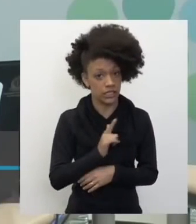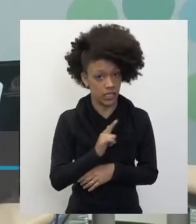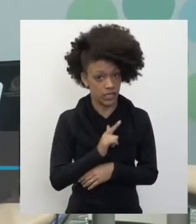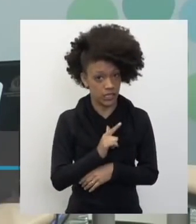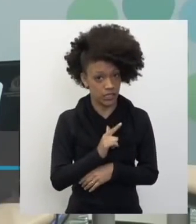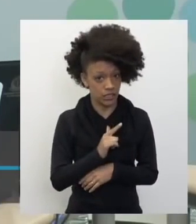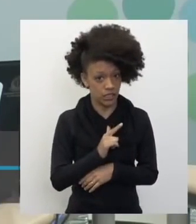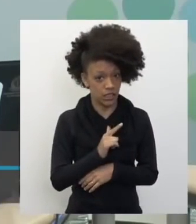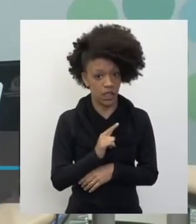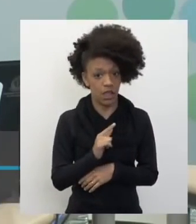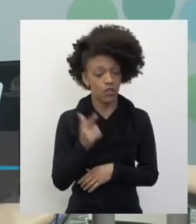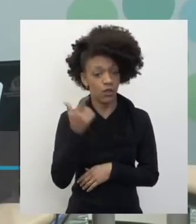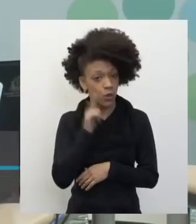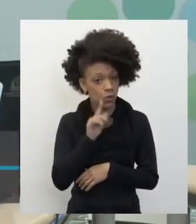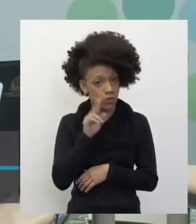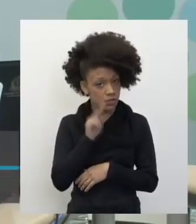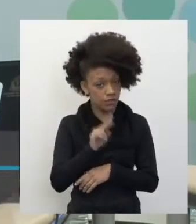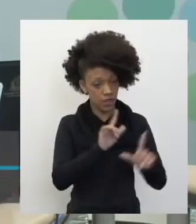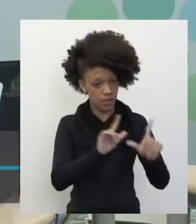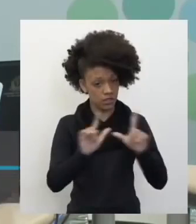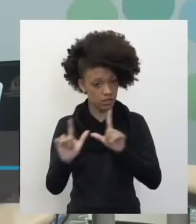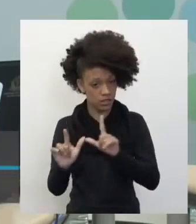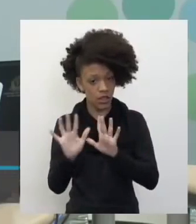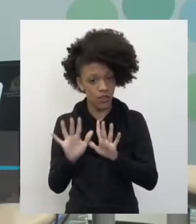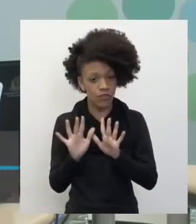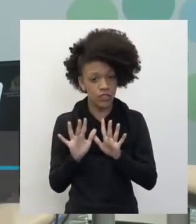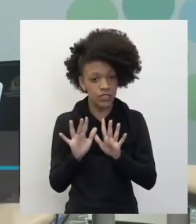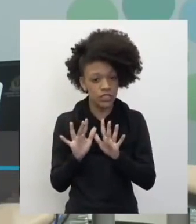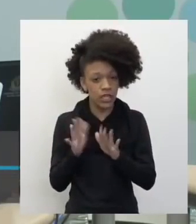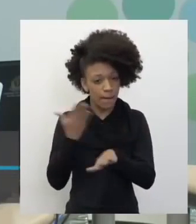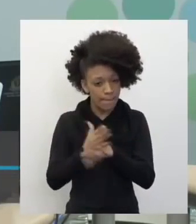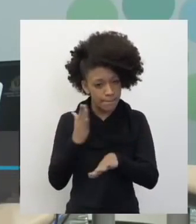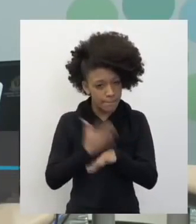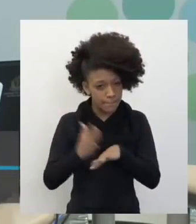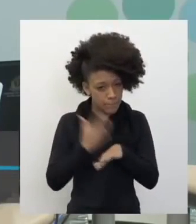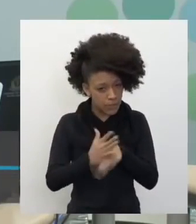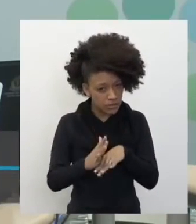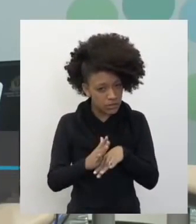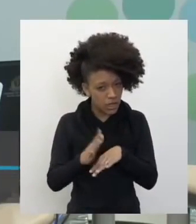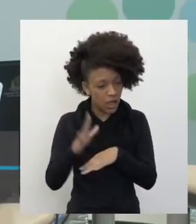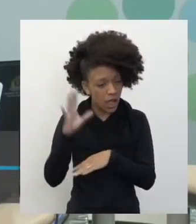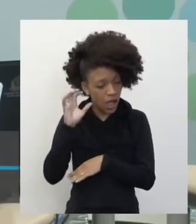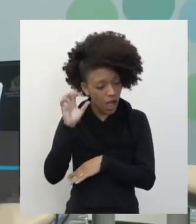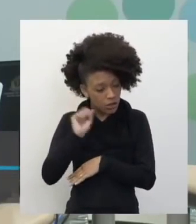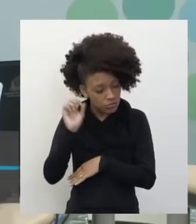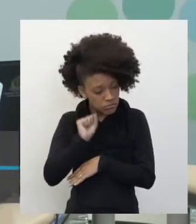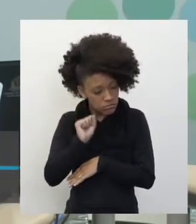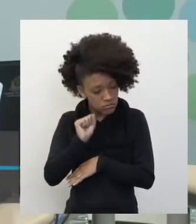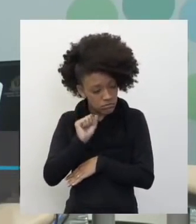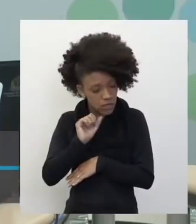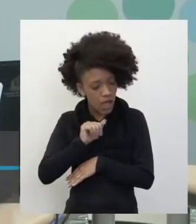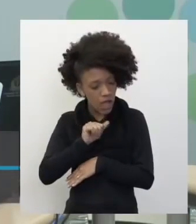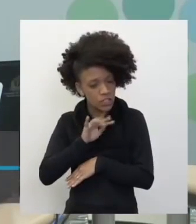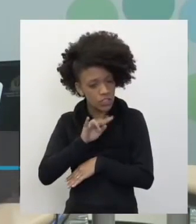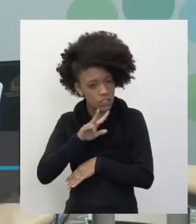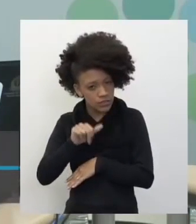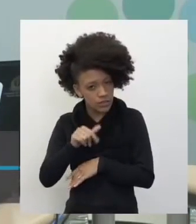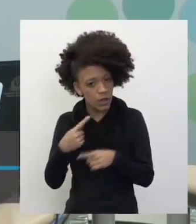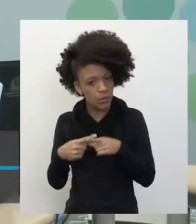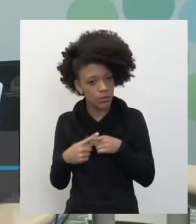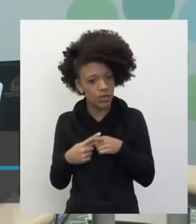e ele não vai conseguir ver as imagens, é assim, você pratica bastante a escuta ativa. É que essa história,